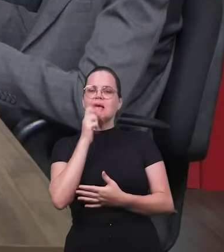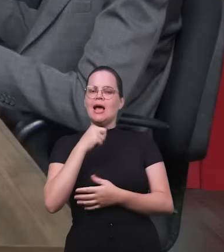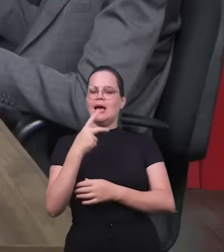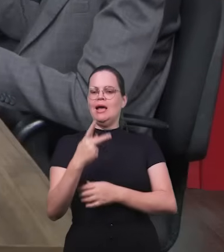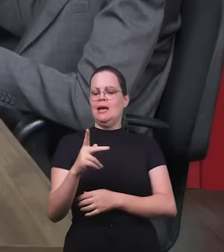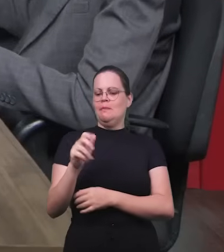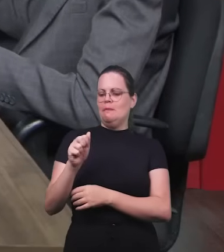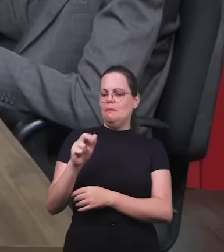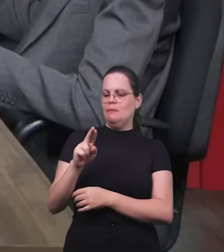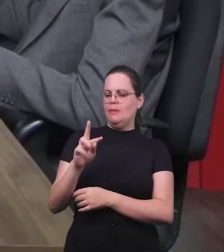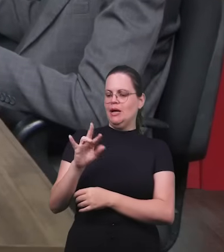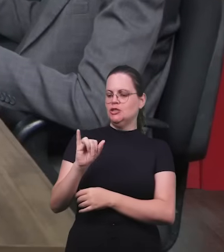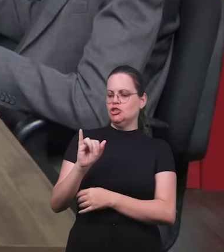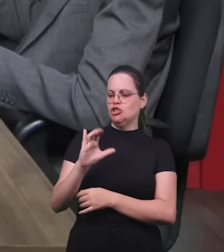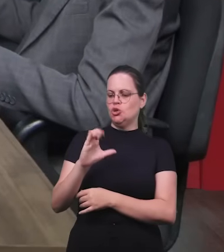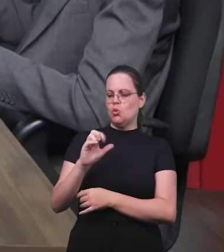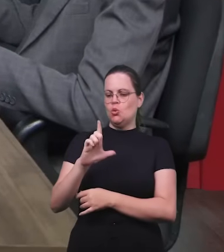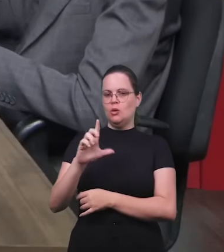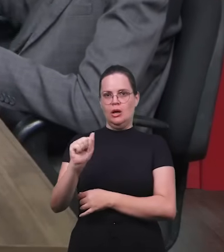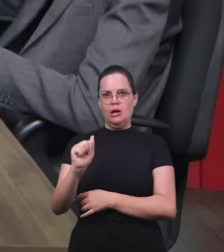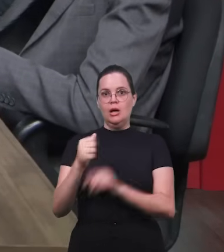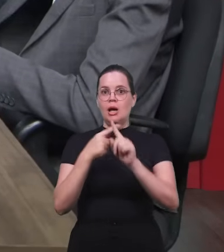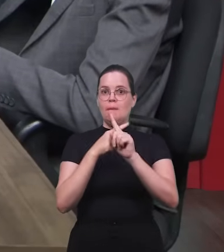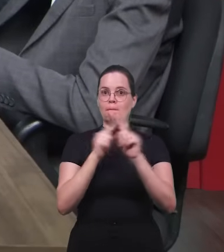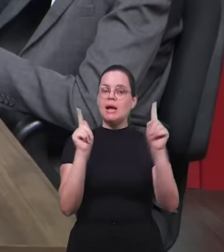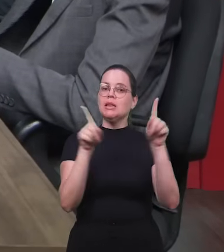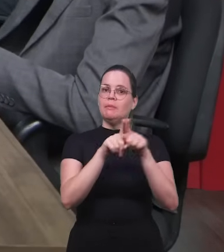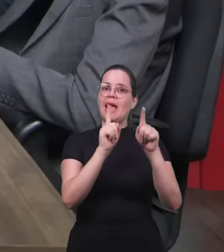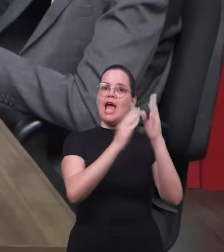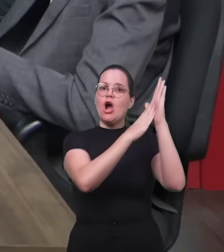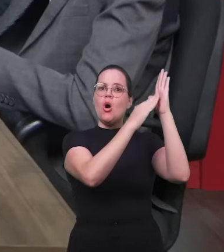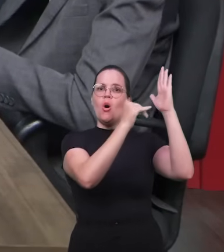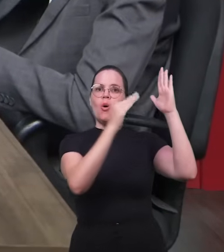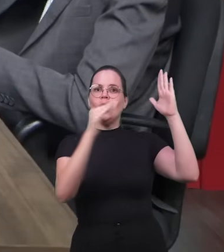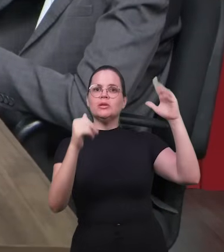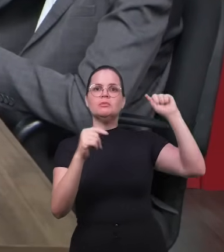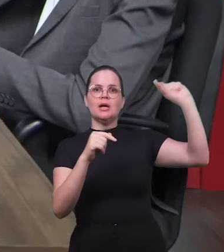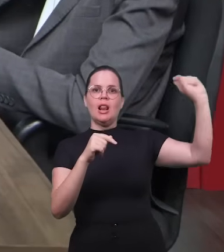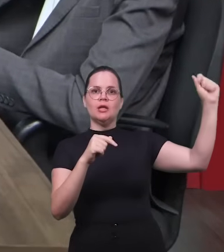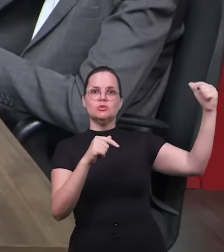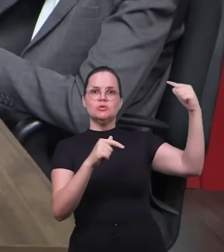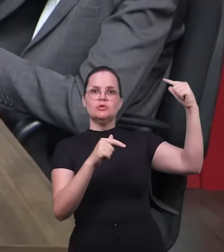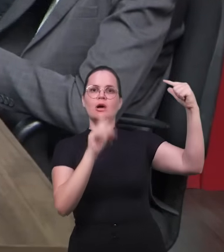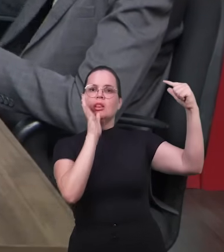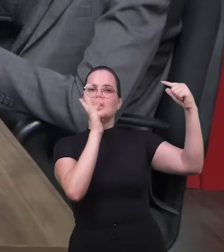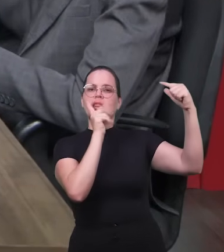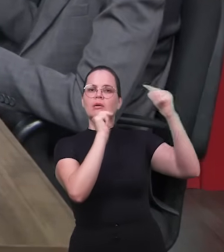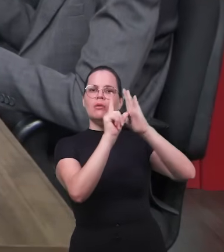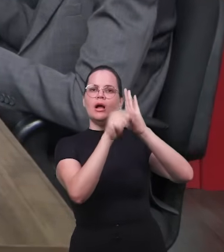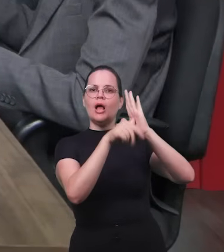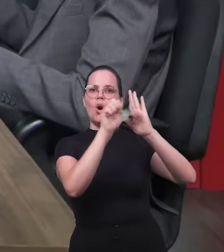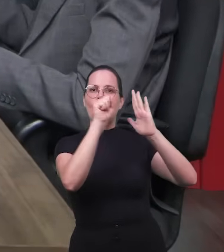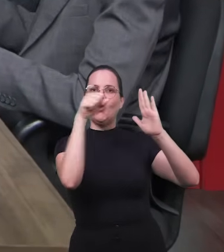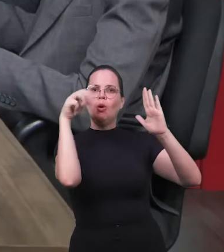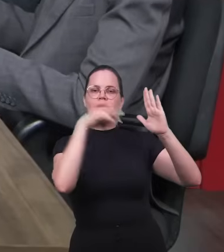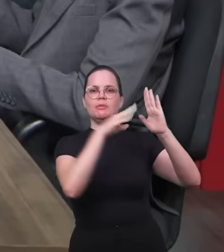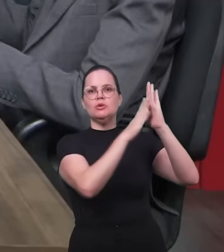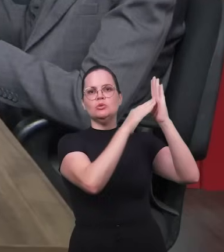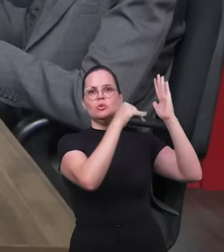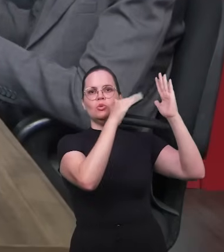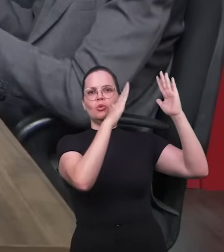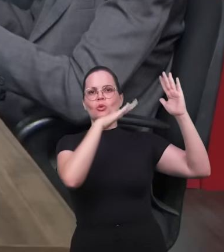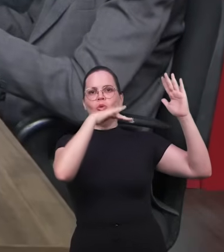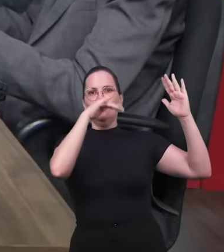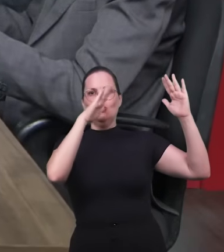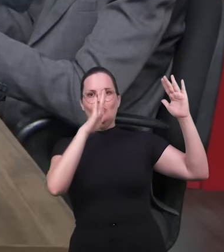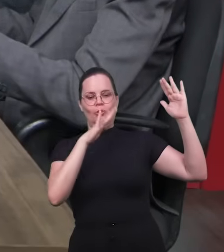mesmo tempo, ela também é uma onda eletromagnética. Então, ela está vindo lá do sol, demora 8 minutos ela chegar de lá até nós. Então, ela